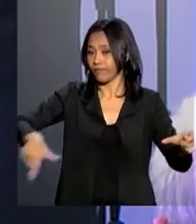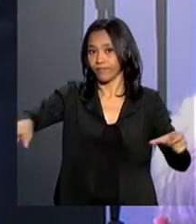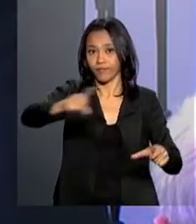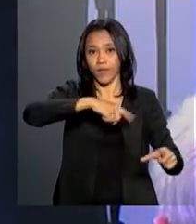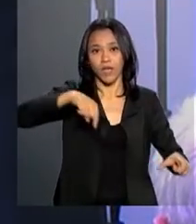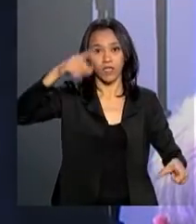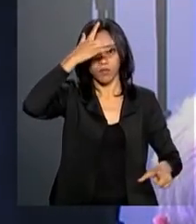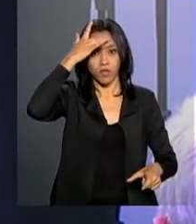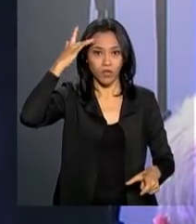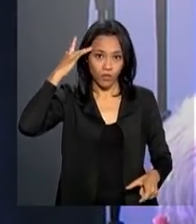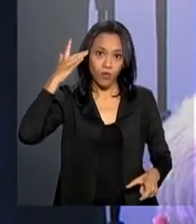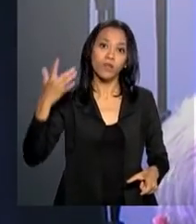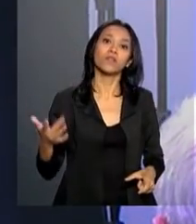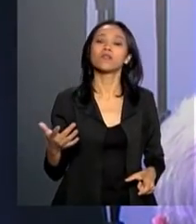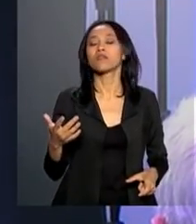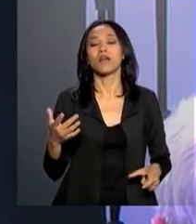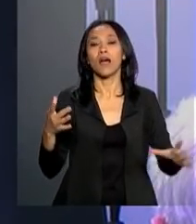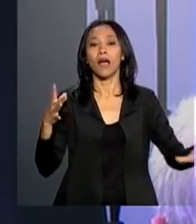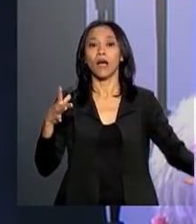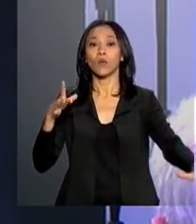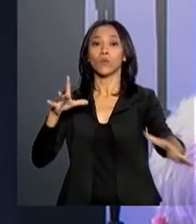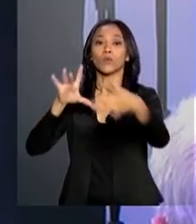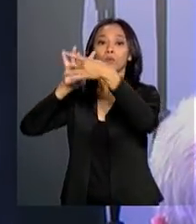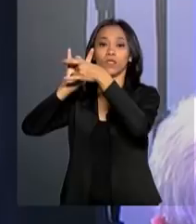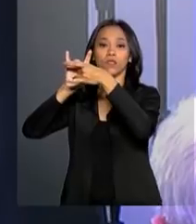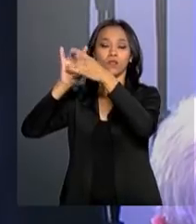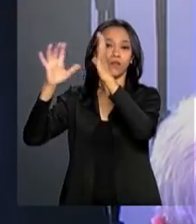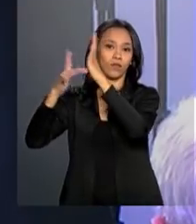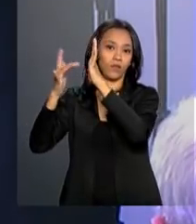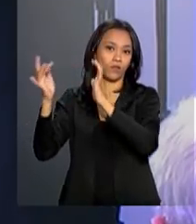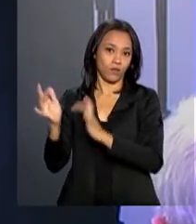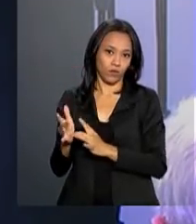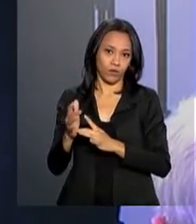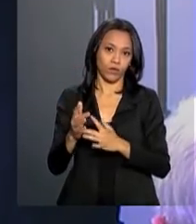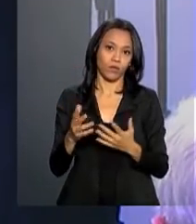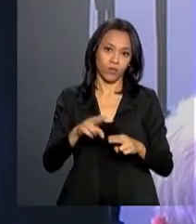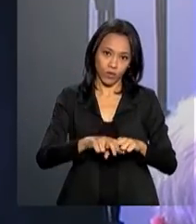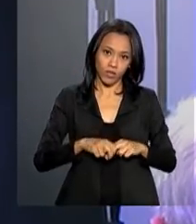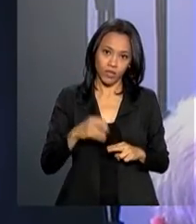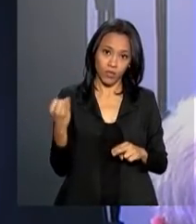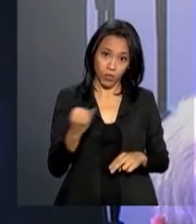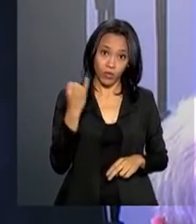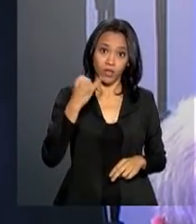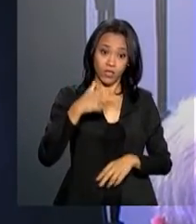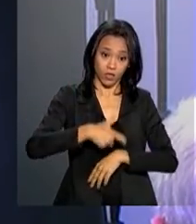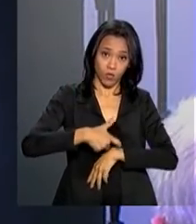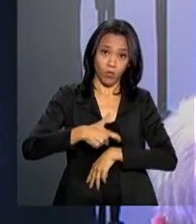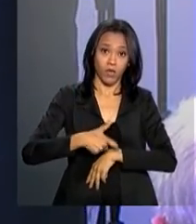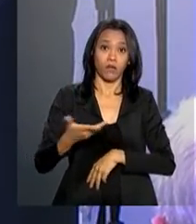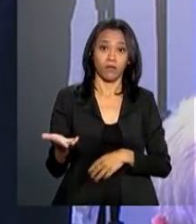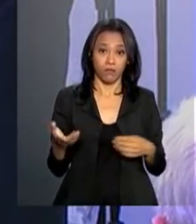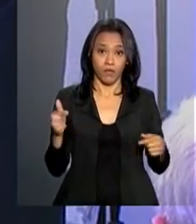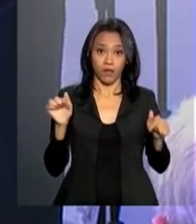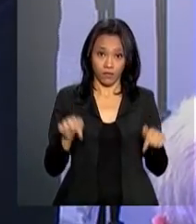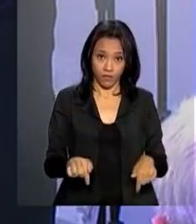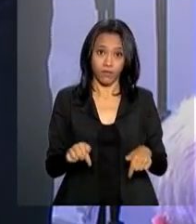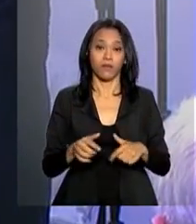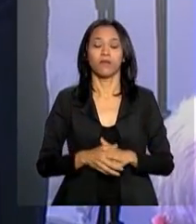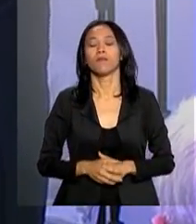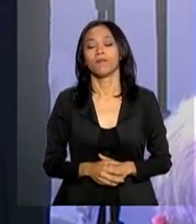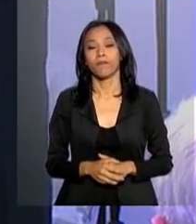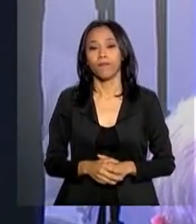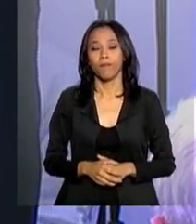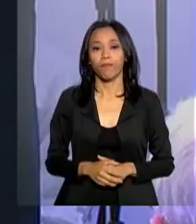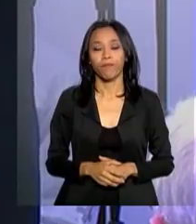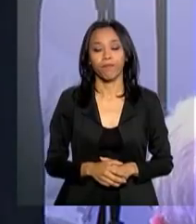a comungarem-se com Jesus Cristo. De modo que, neste momento, é bastante até, convenhamos,